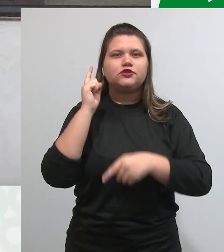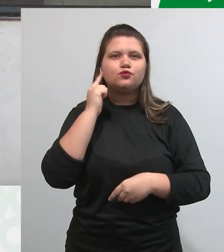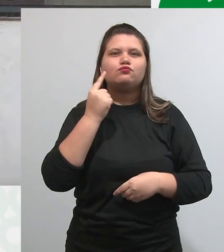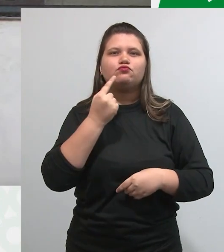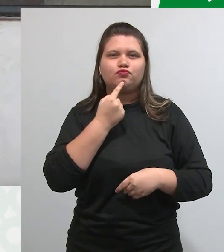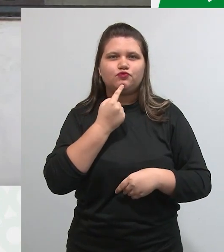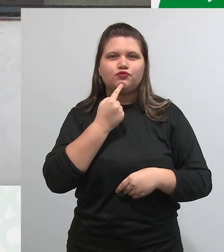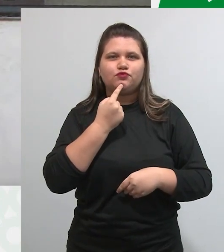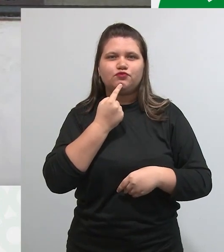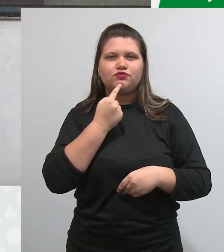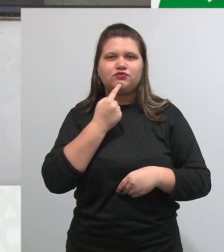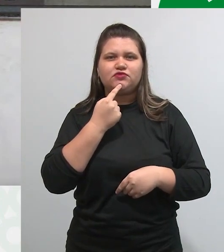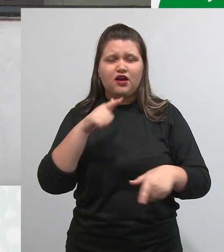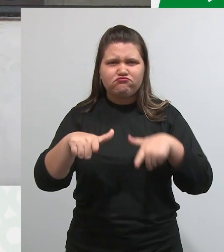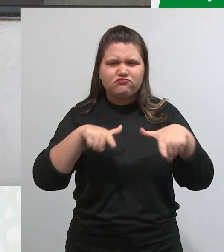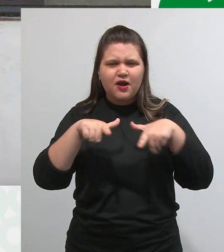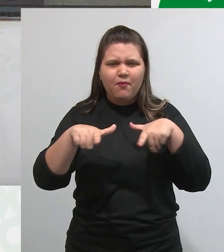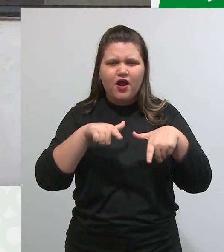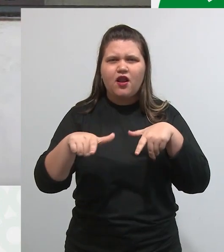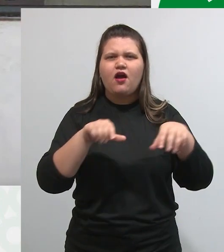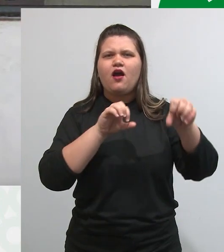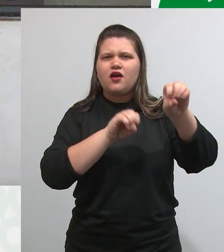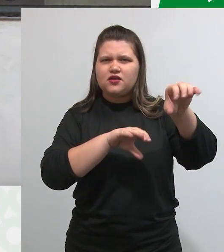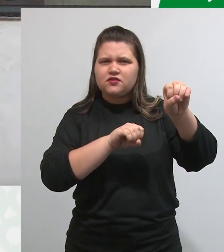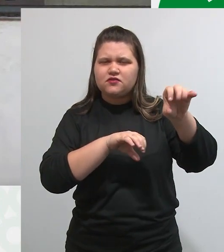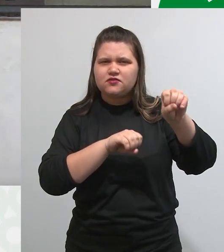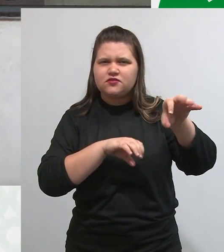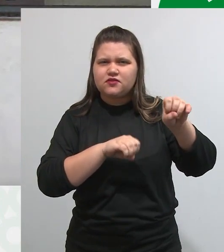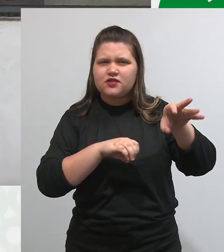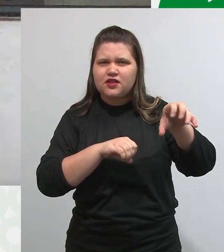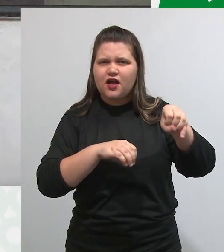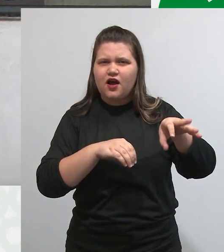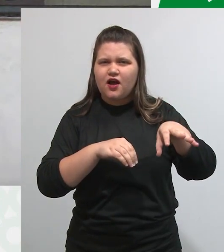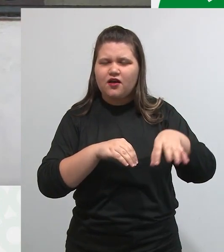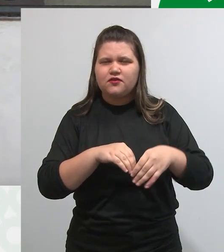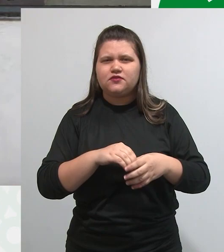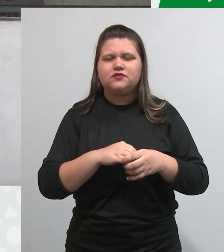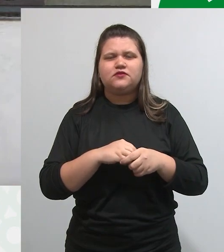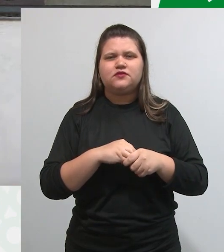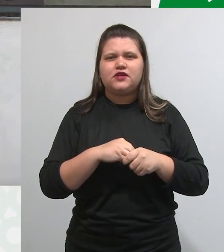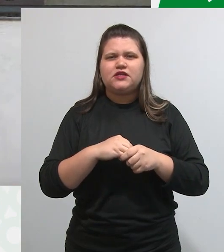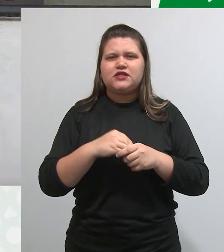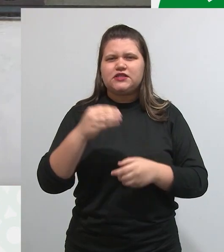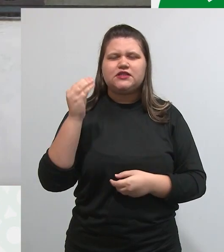jeito. Na época eu não sabia, hoje eu sei, né? Eu trabalhava